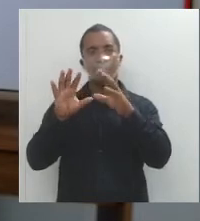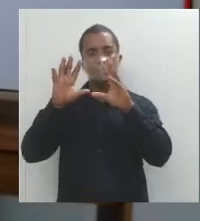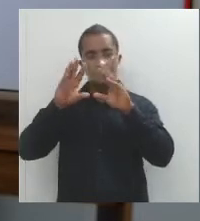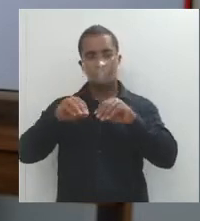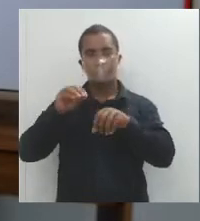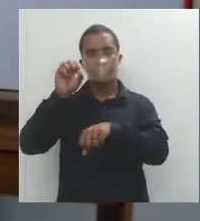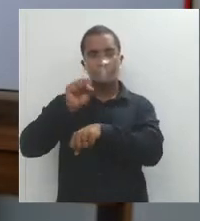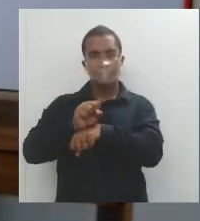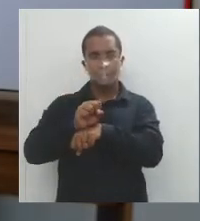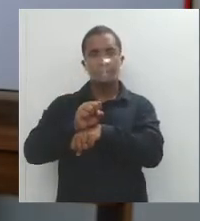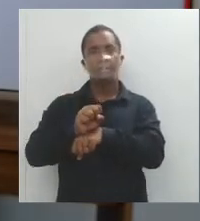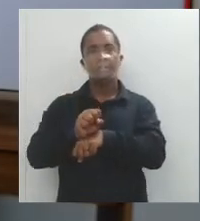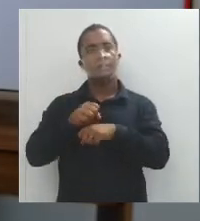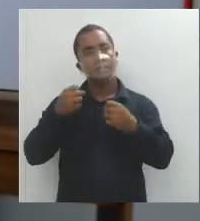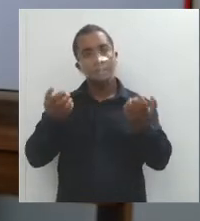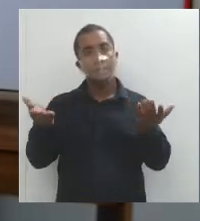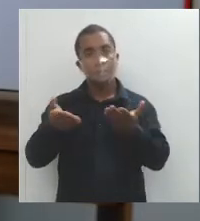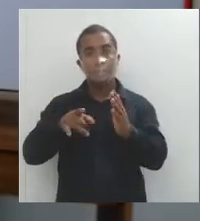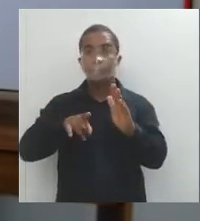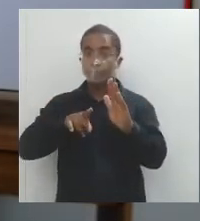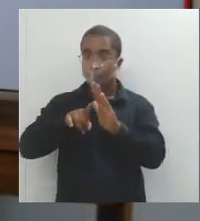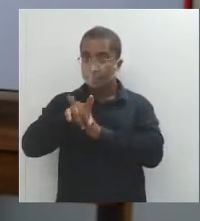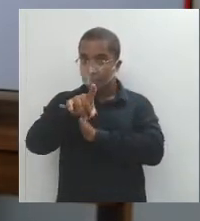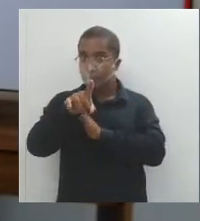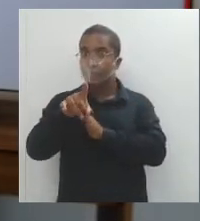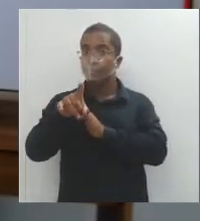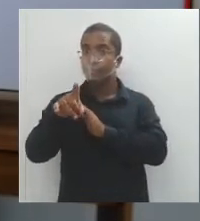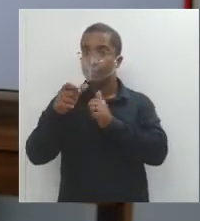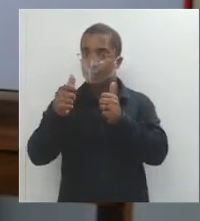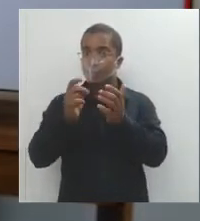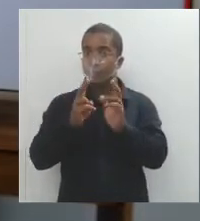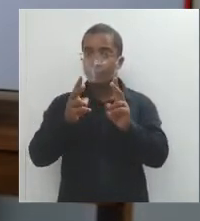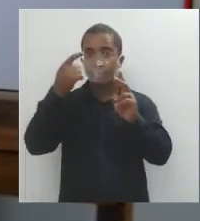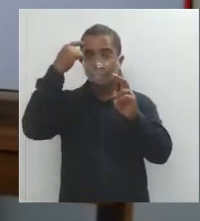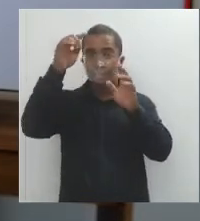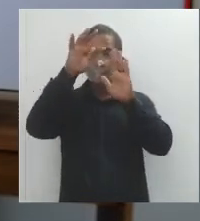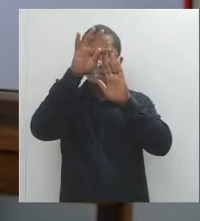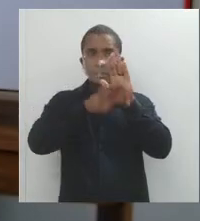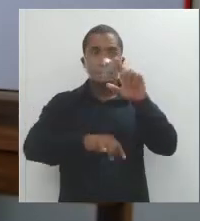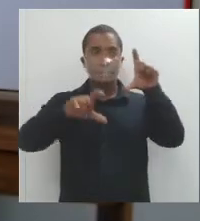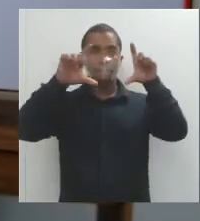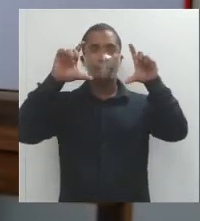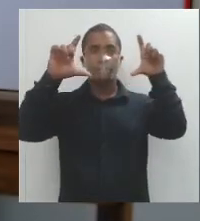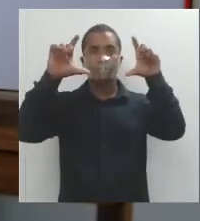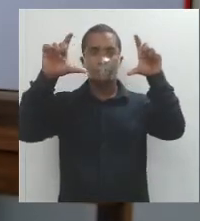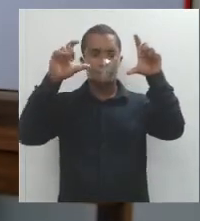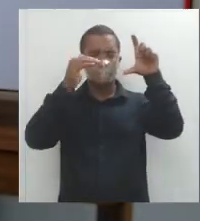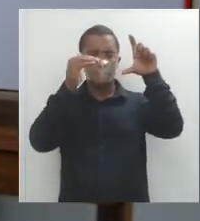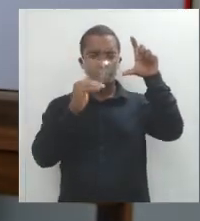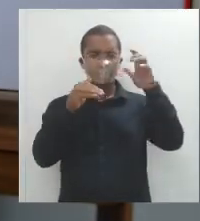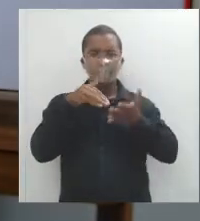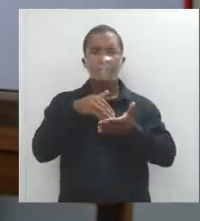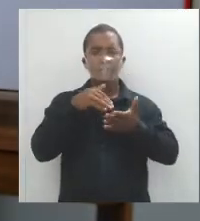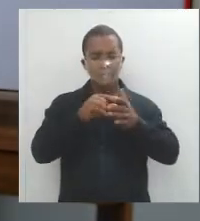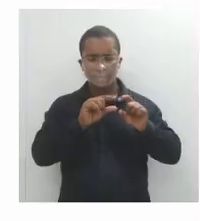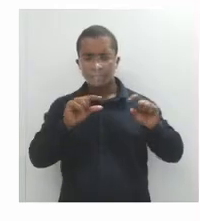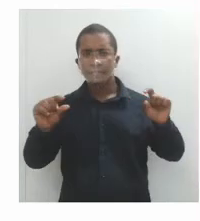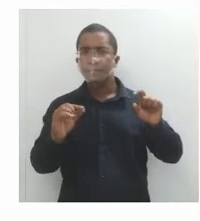nem me ajudar na questão. A questão vai começar agora. Então ó, veja, acostumado a texto grande, mas o que importa para mim é o final. Então de